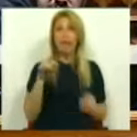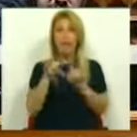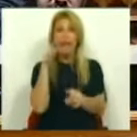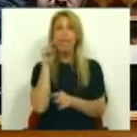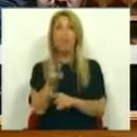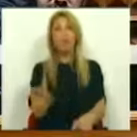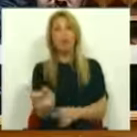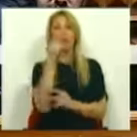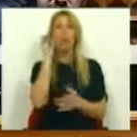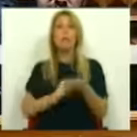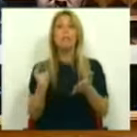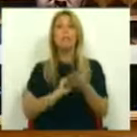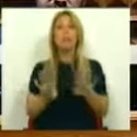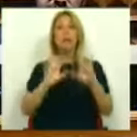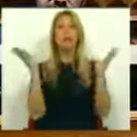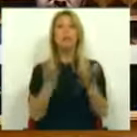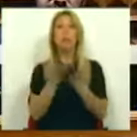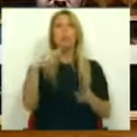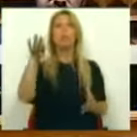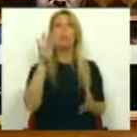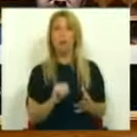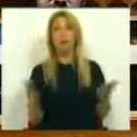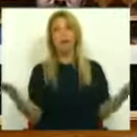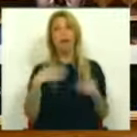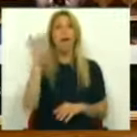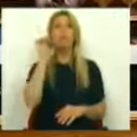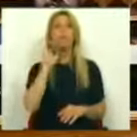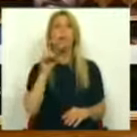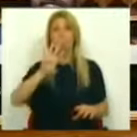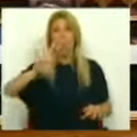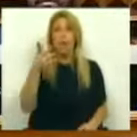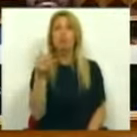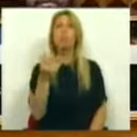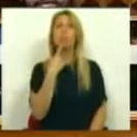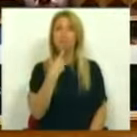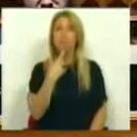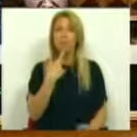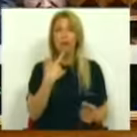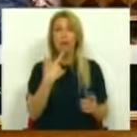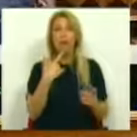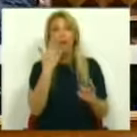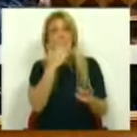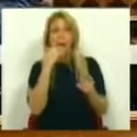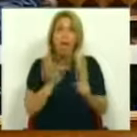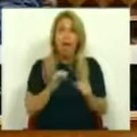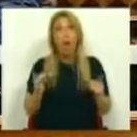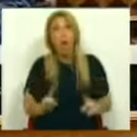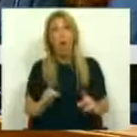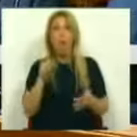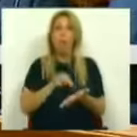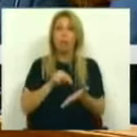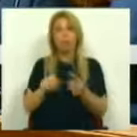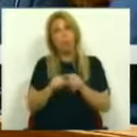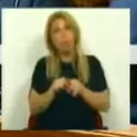visão do secretário-geral do Partido Socialista, mas é importante que o país perceba se é ou não a posição política do Partido